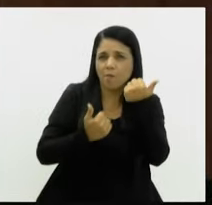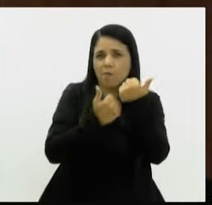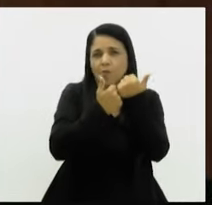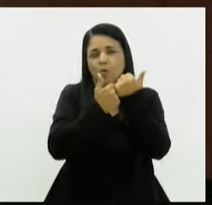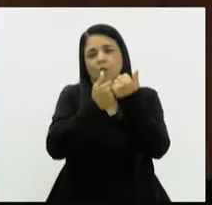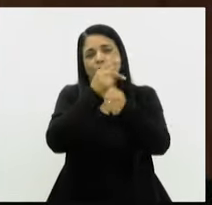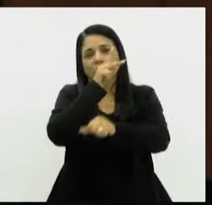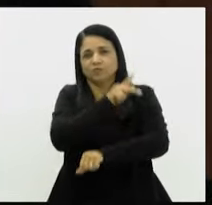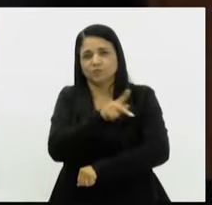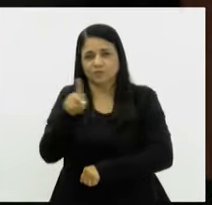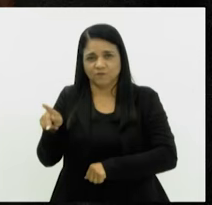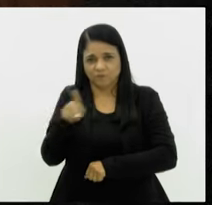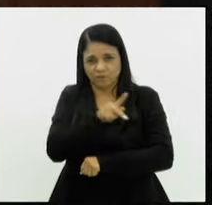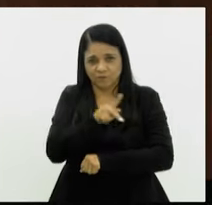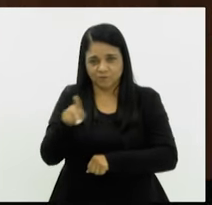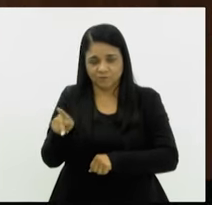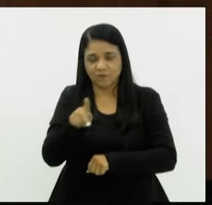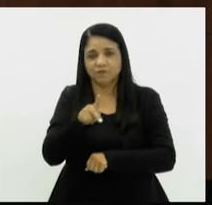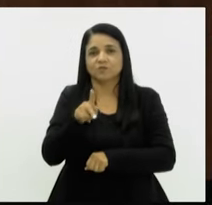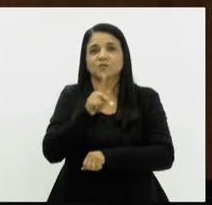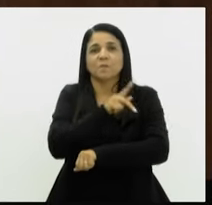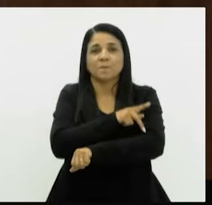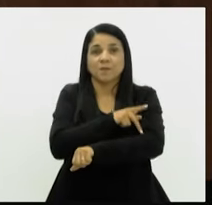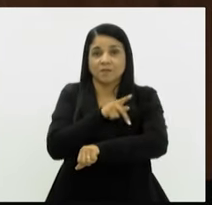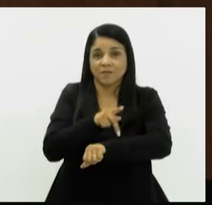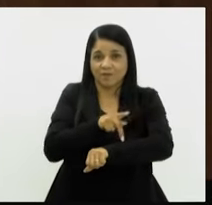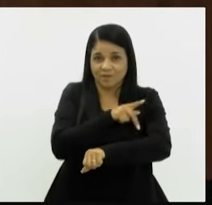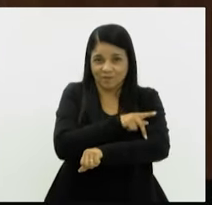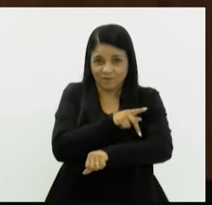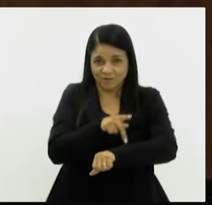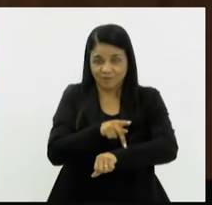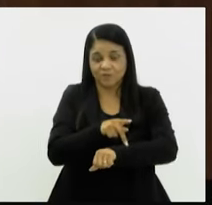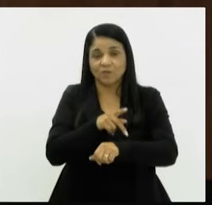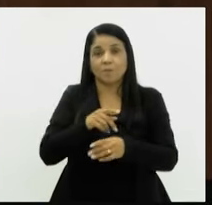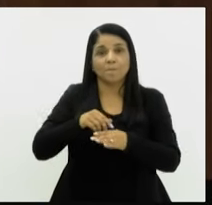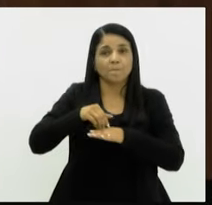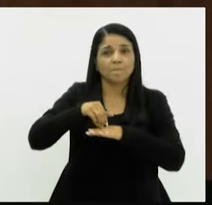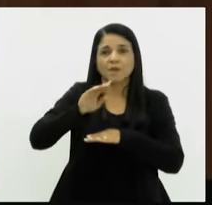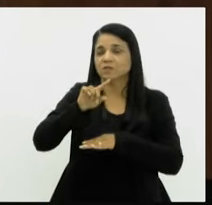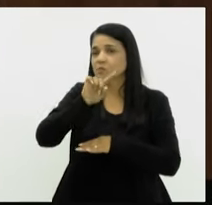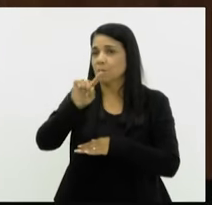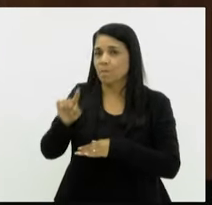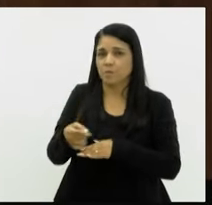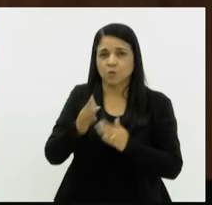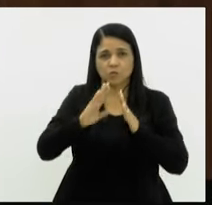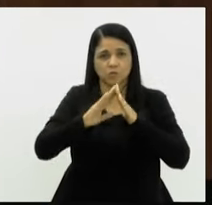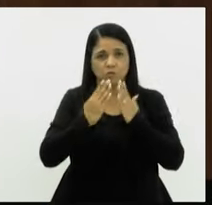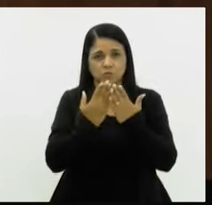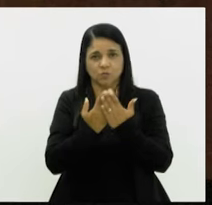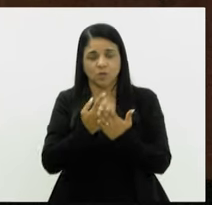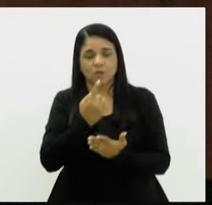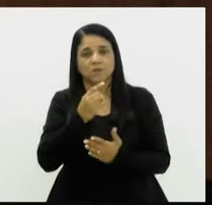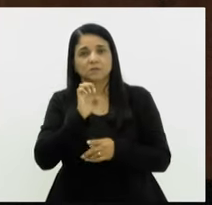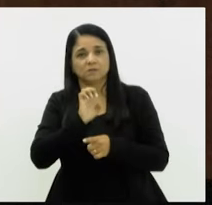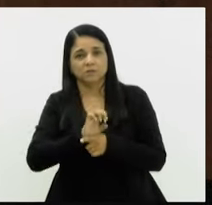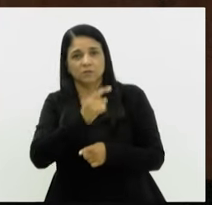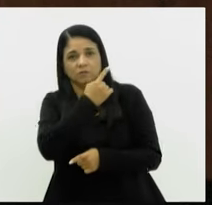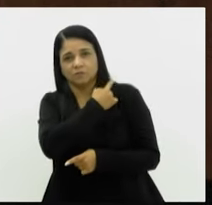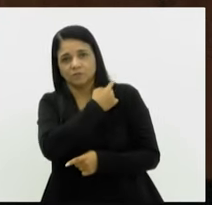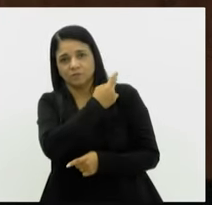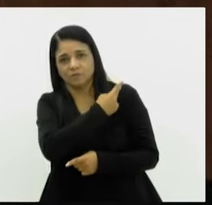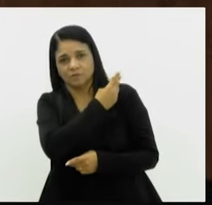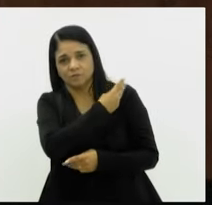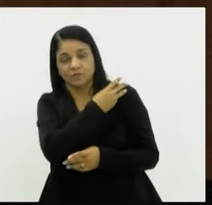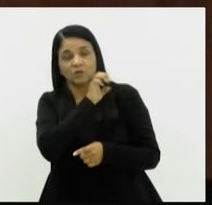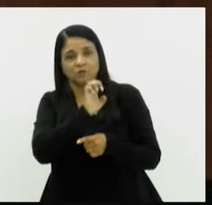corpo docente, aos nossos professores de mais de 1000 escolas estaduais do ensino médio desse estado do Rio de